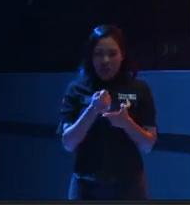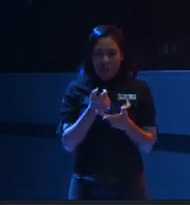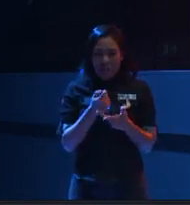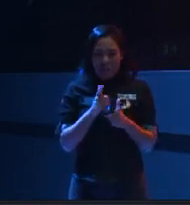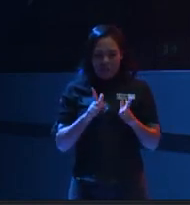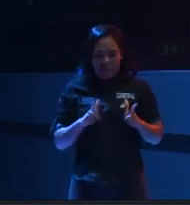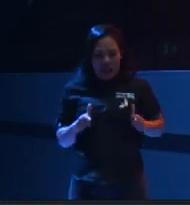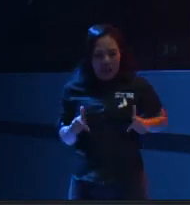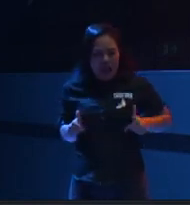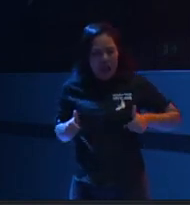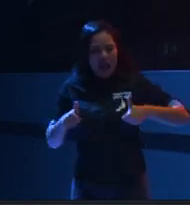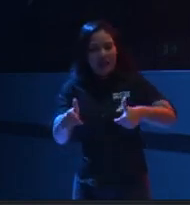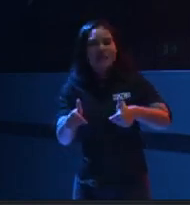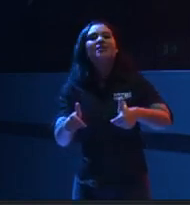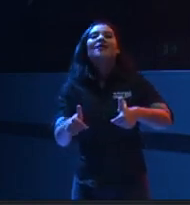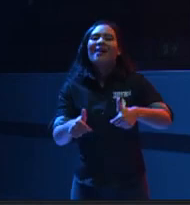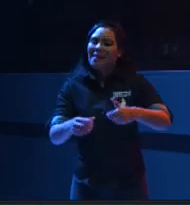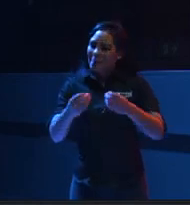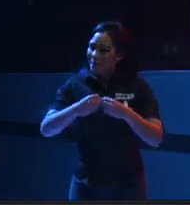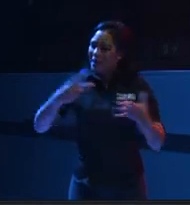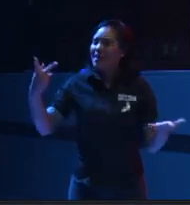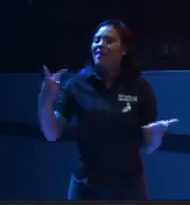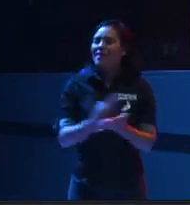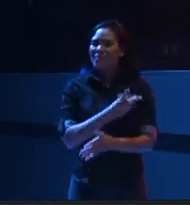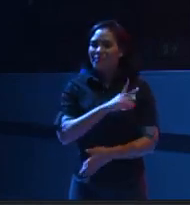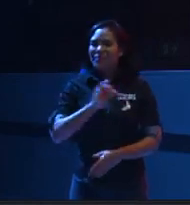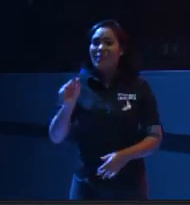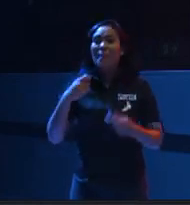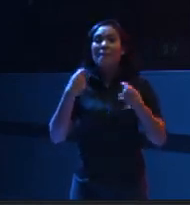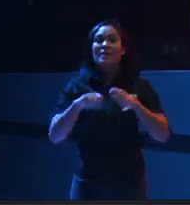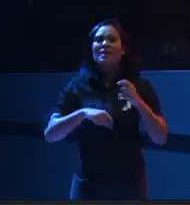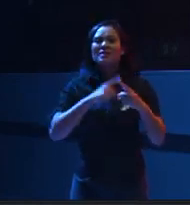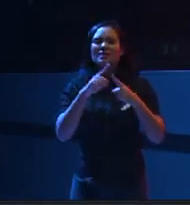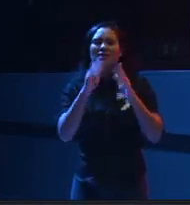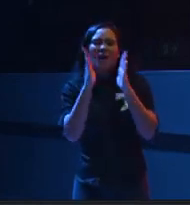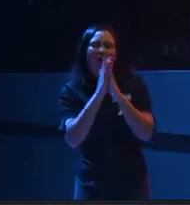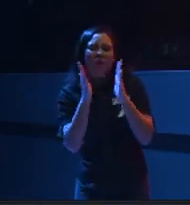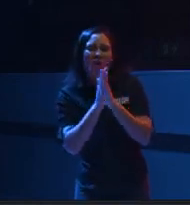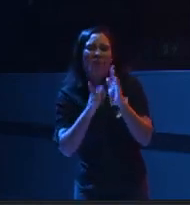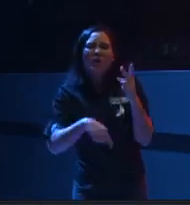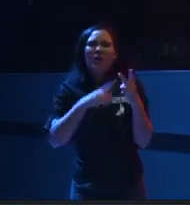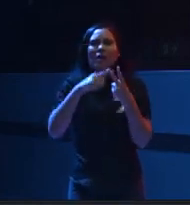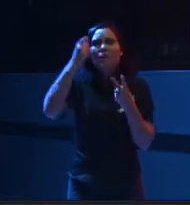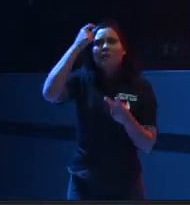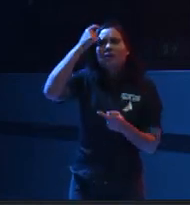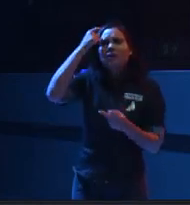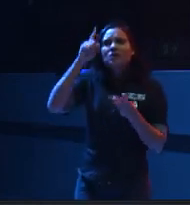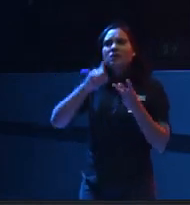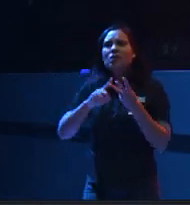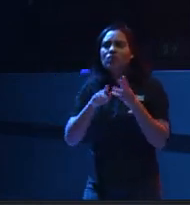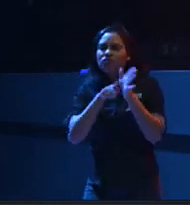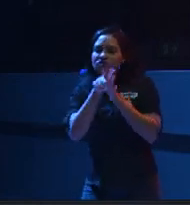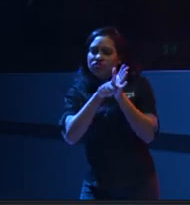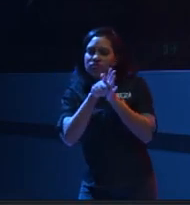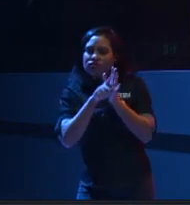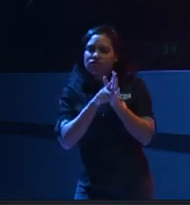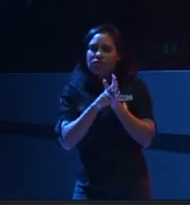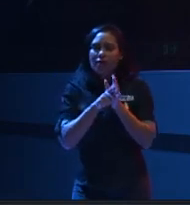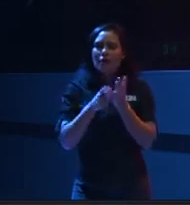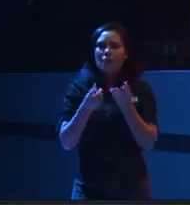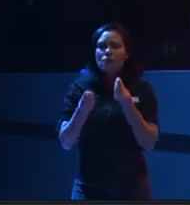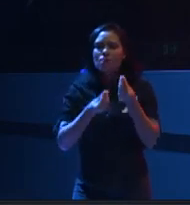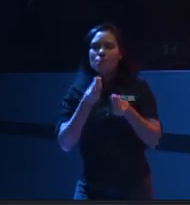tentativa de orar pensar analisar e começar e deixar a Deus completar